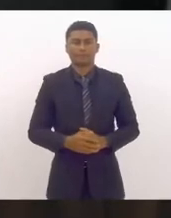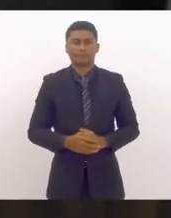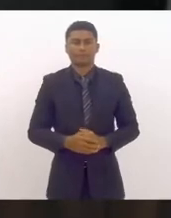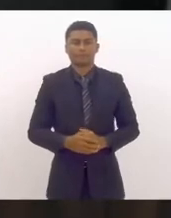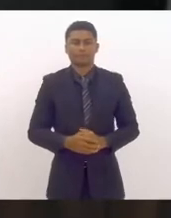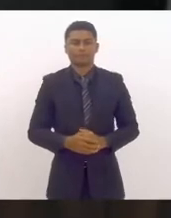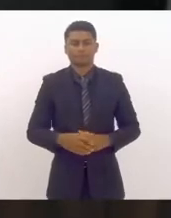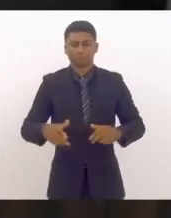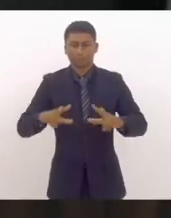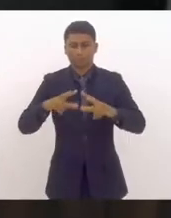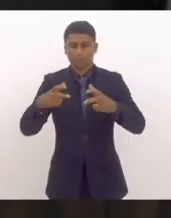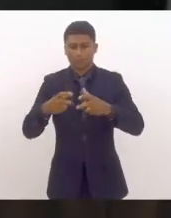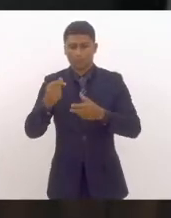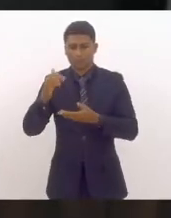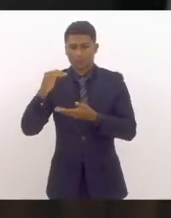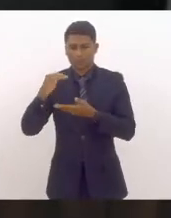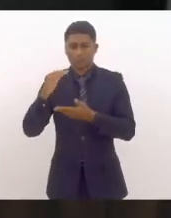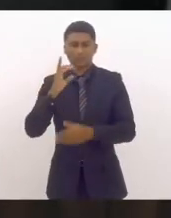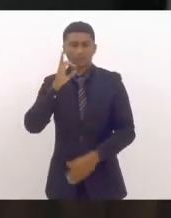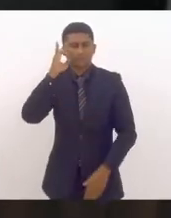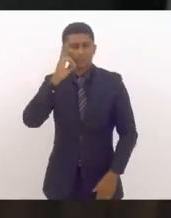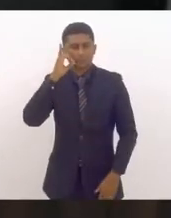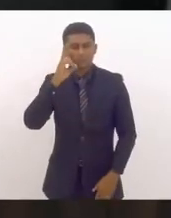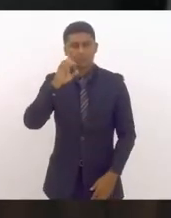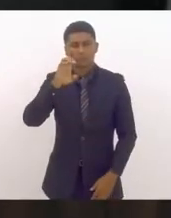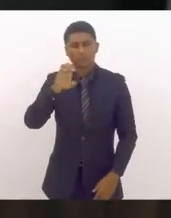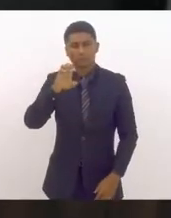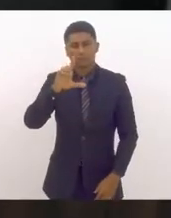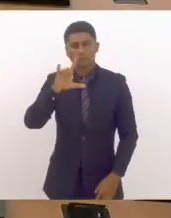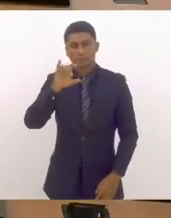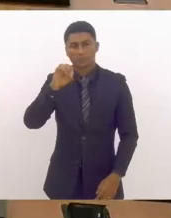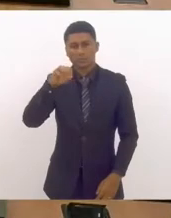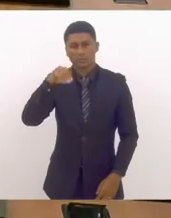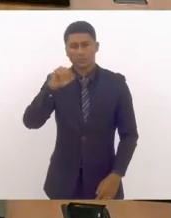Pela Comissão de Orçamento, deputado Eliomar.